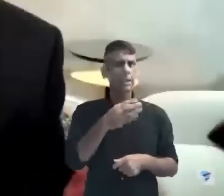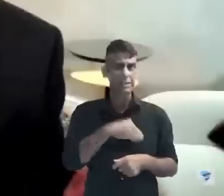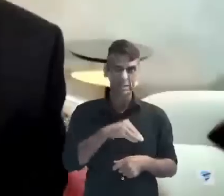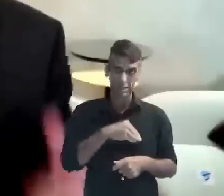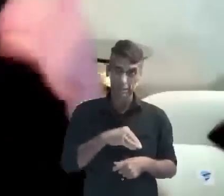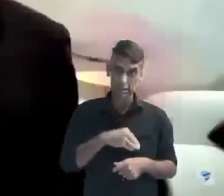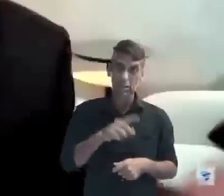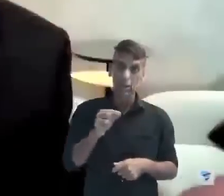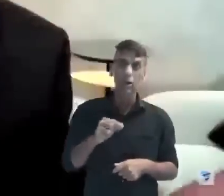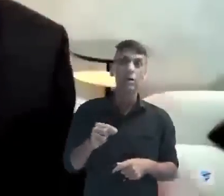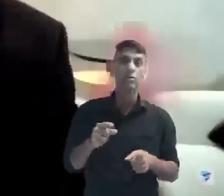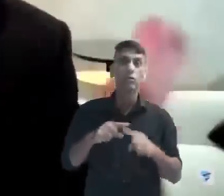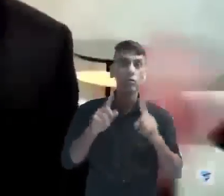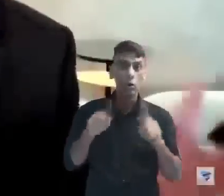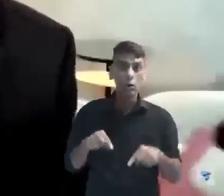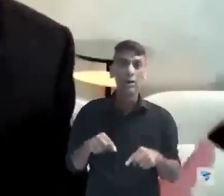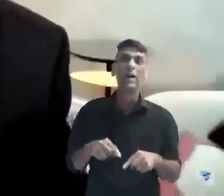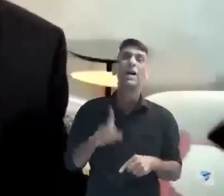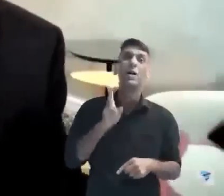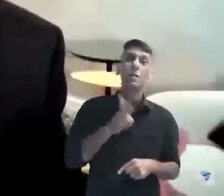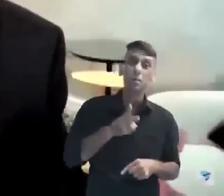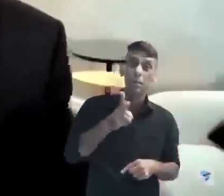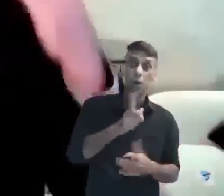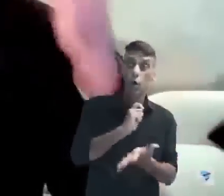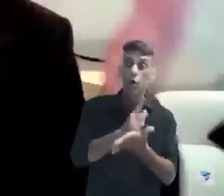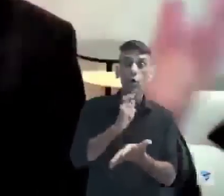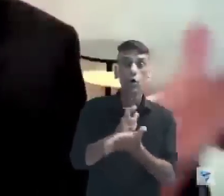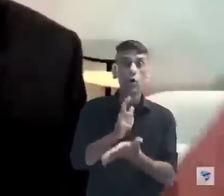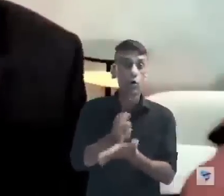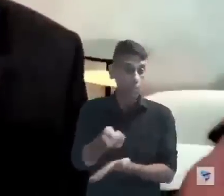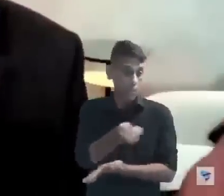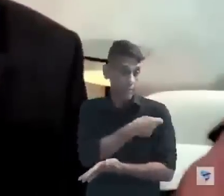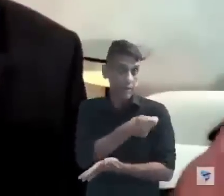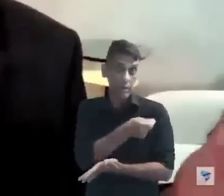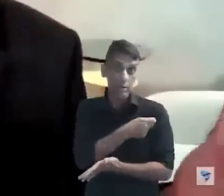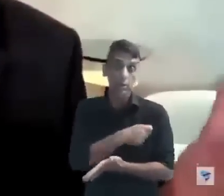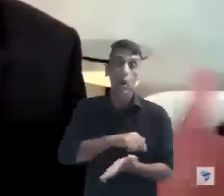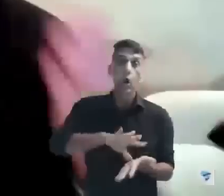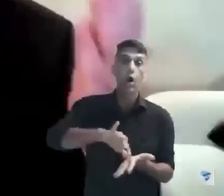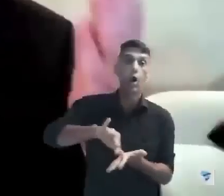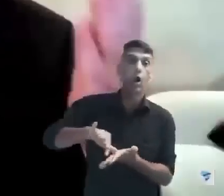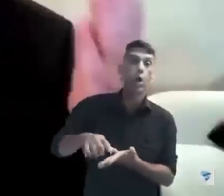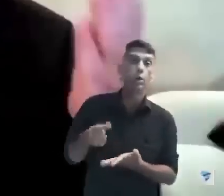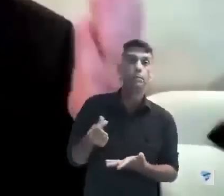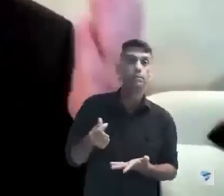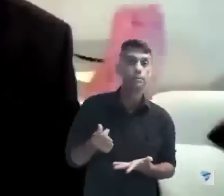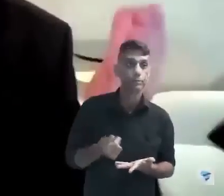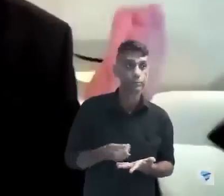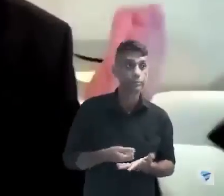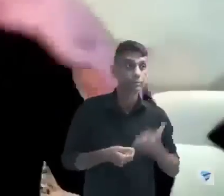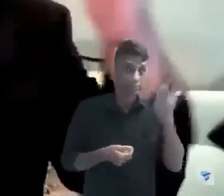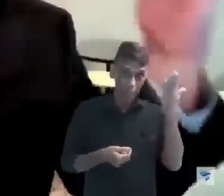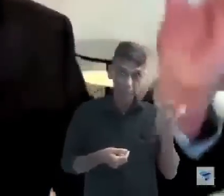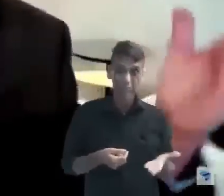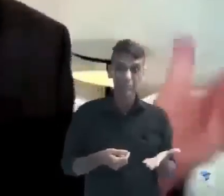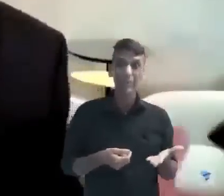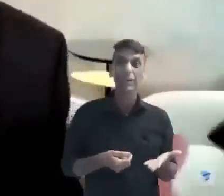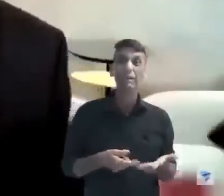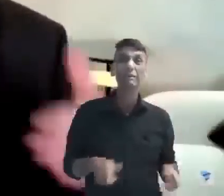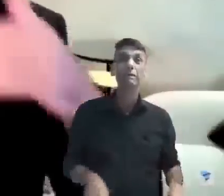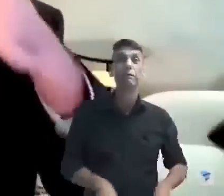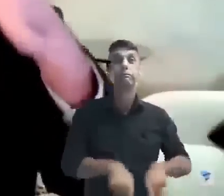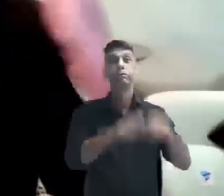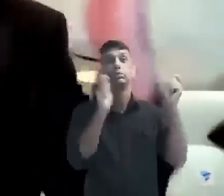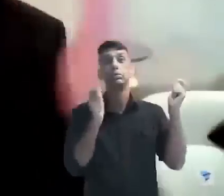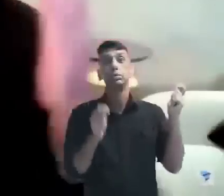público, corrupção até na compra de vacina. Como é que se explica que este homem, essa tragédia completa,